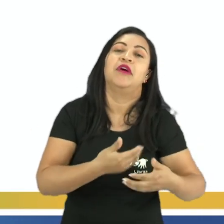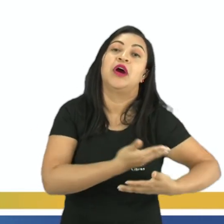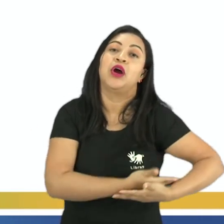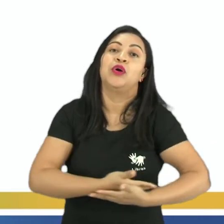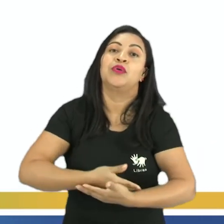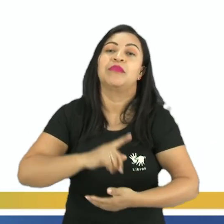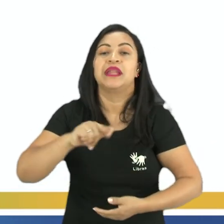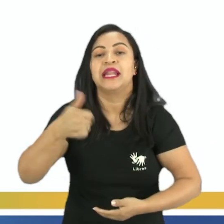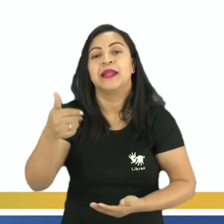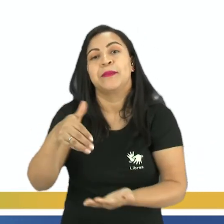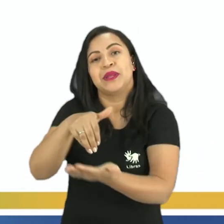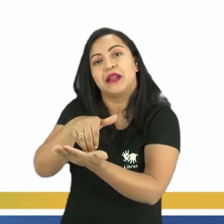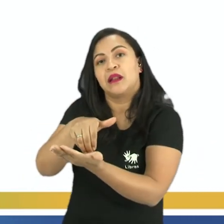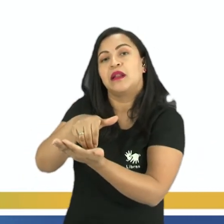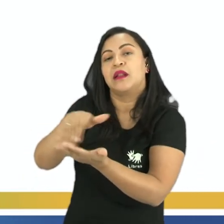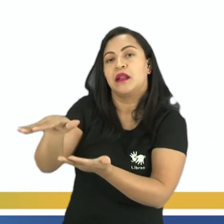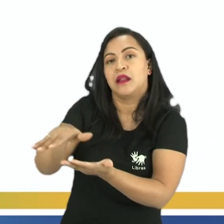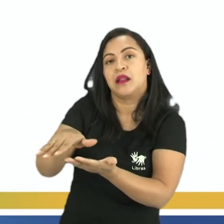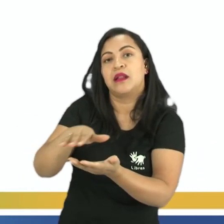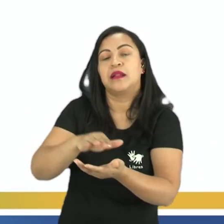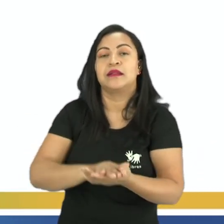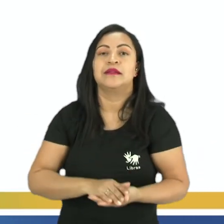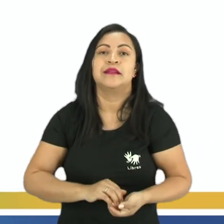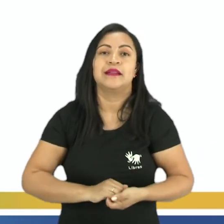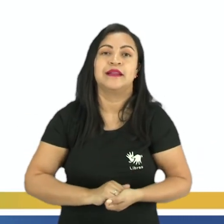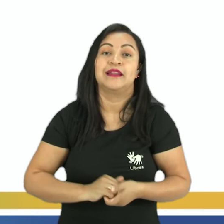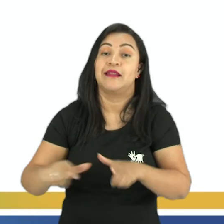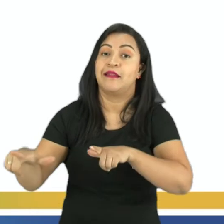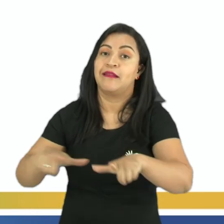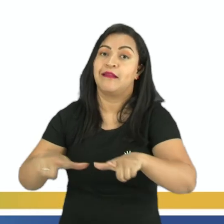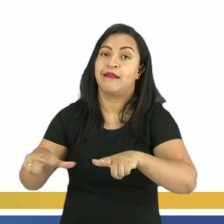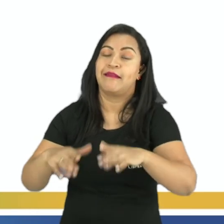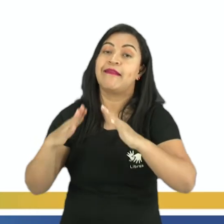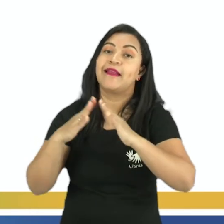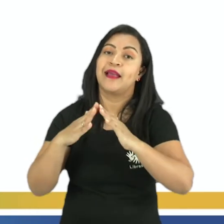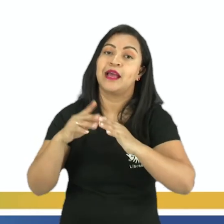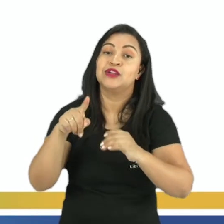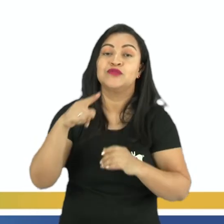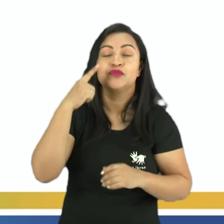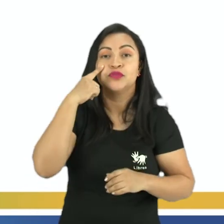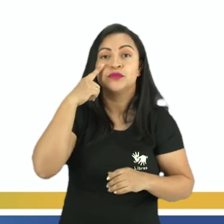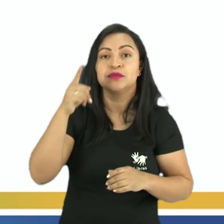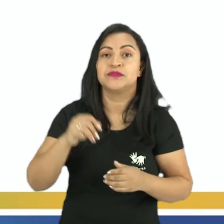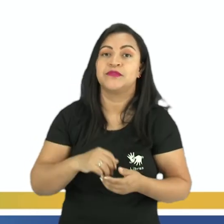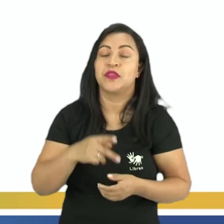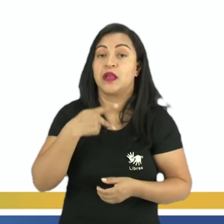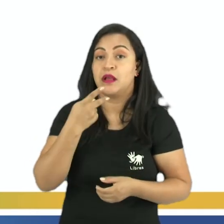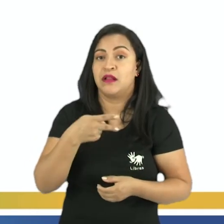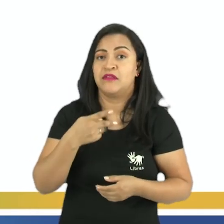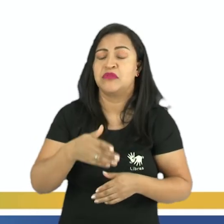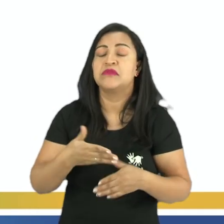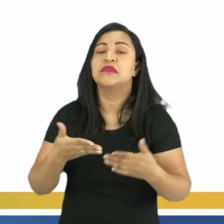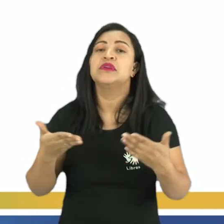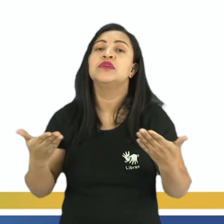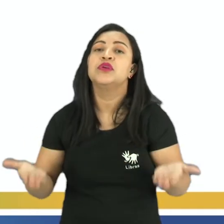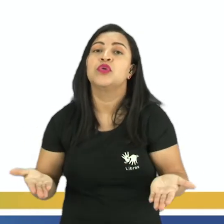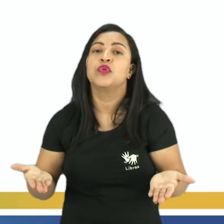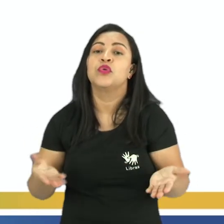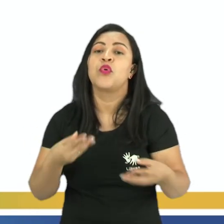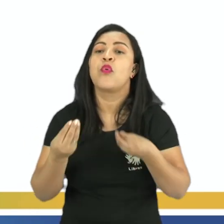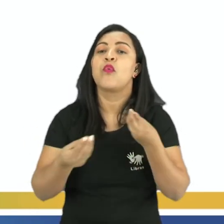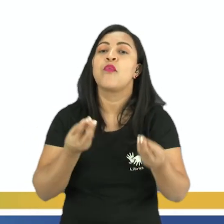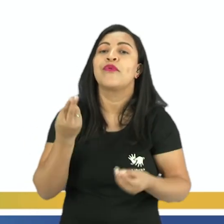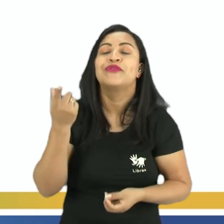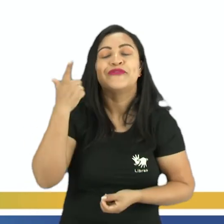após a demissão de Dulce, a funcionária da casa. Vocês observam lá no texto que ela falou. E agora, como é que nós vamos